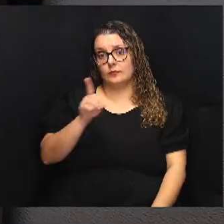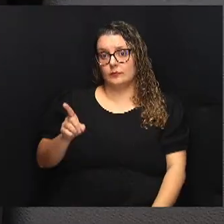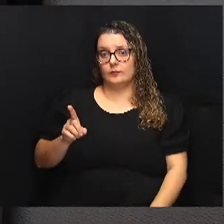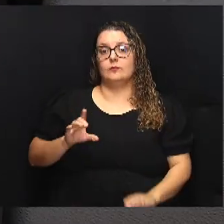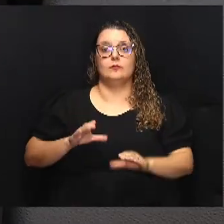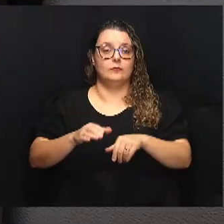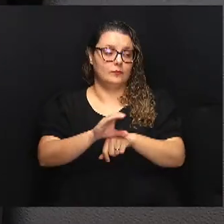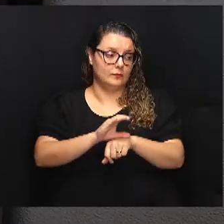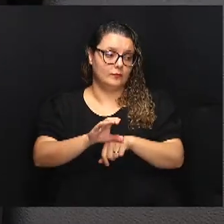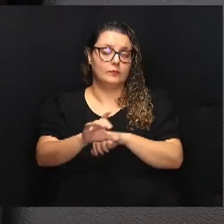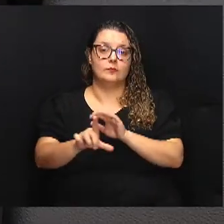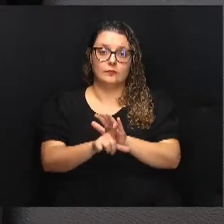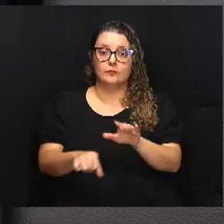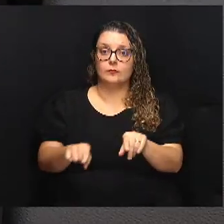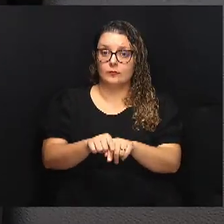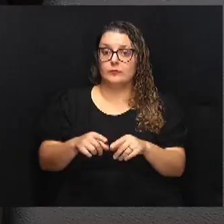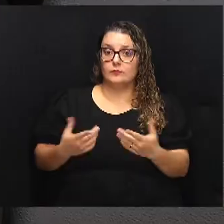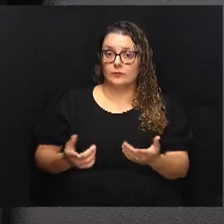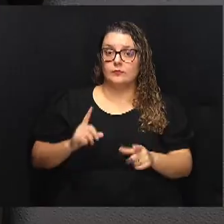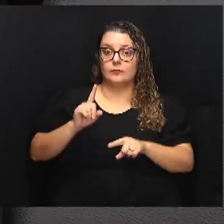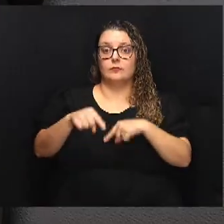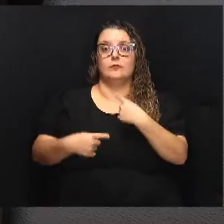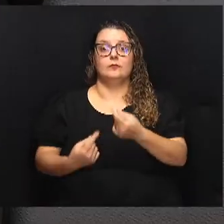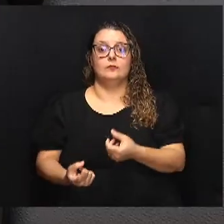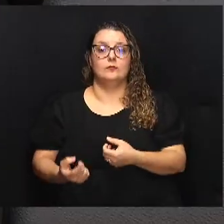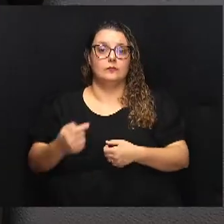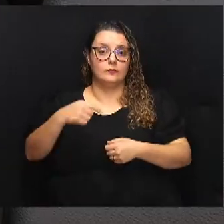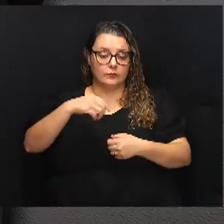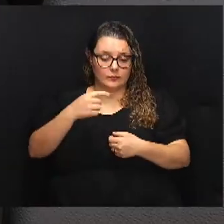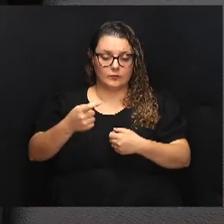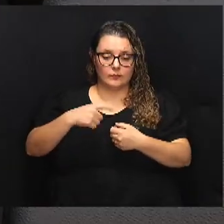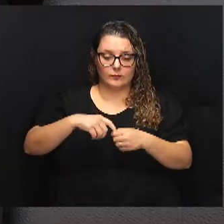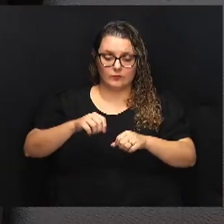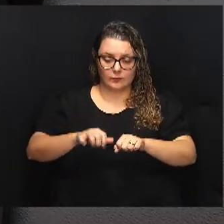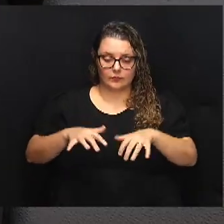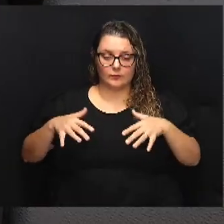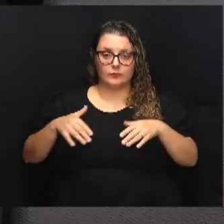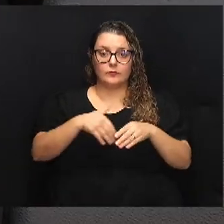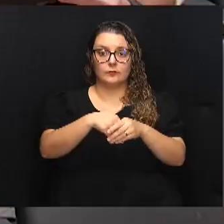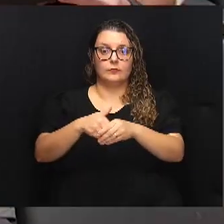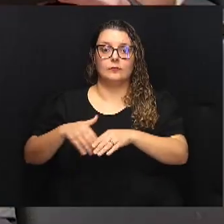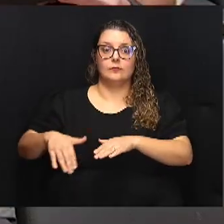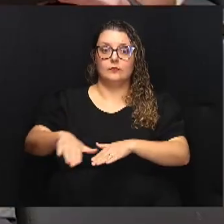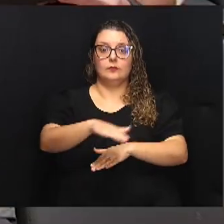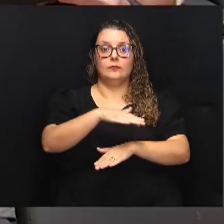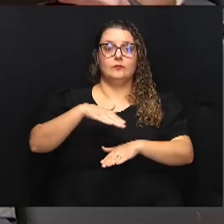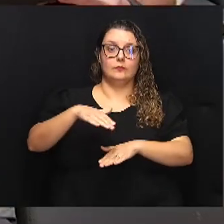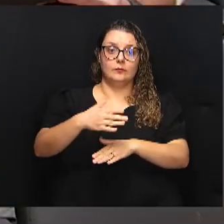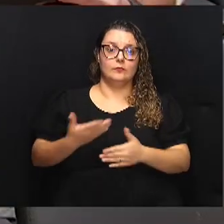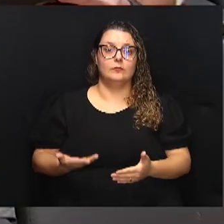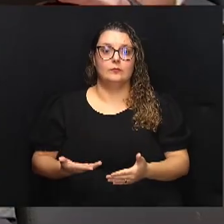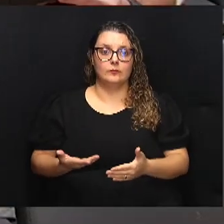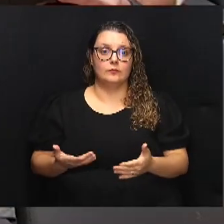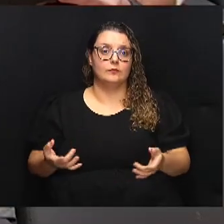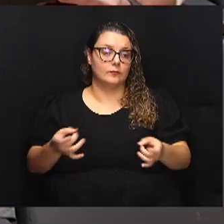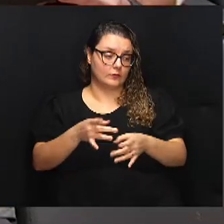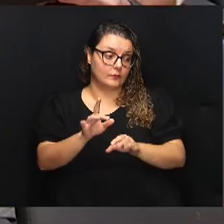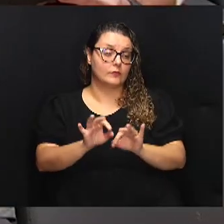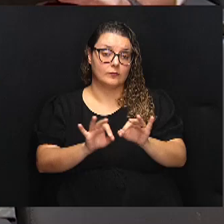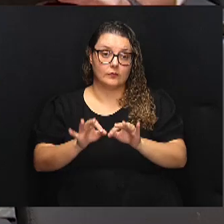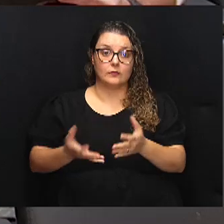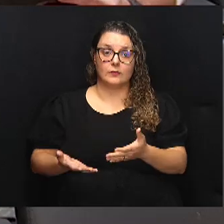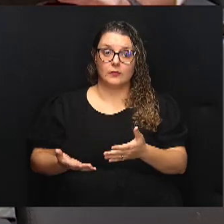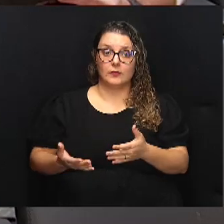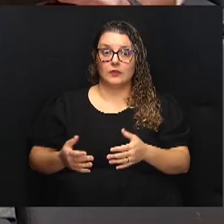legalidade também. Então, e depois a gente vota no plenário, porque quando chegar no plenário, tem que chegar pronto esse projeto, Seja da